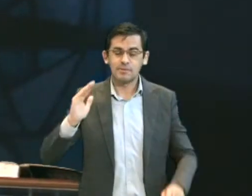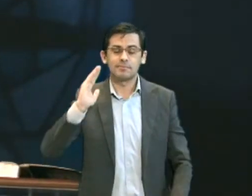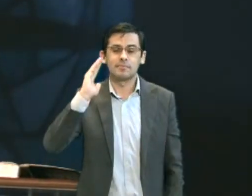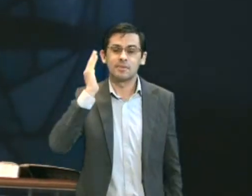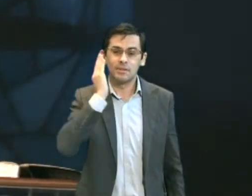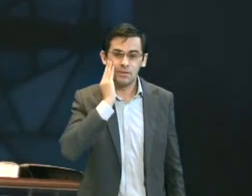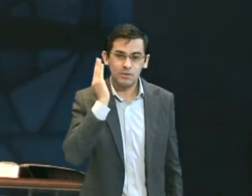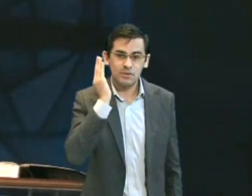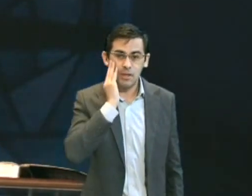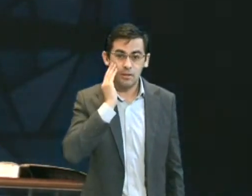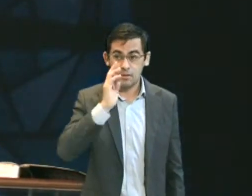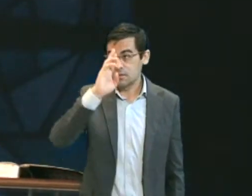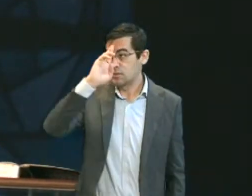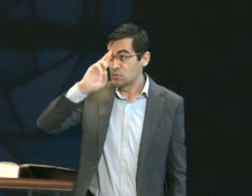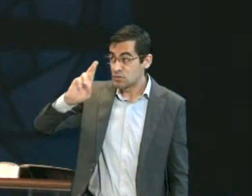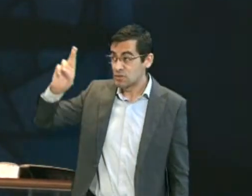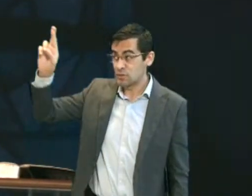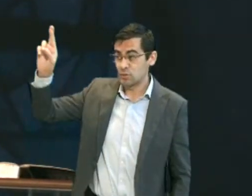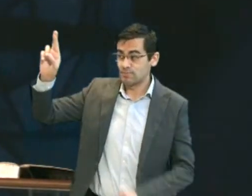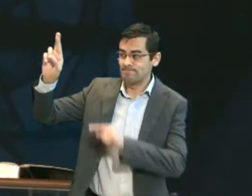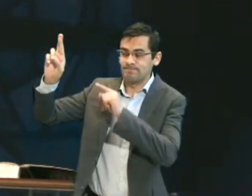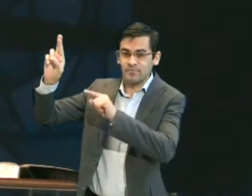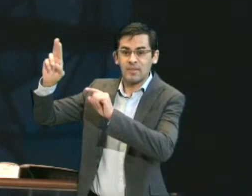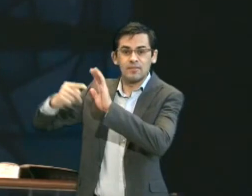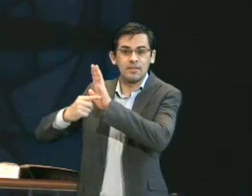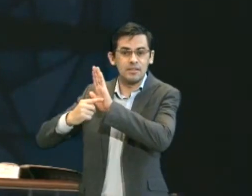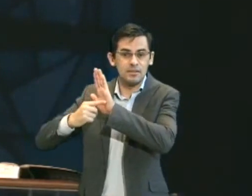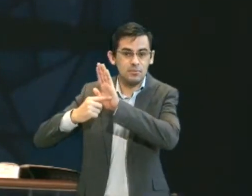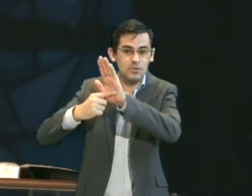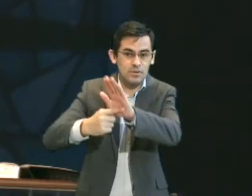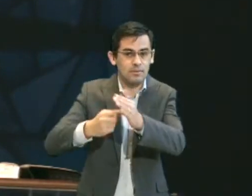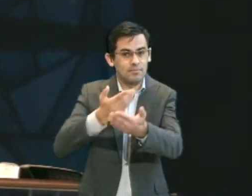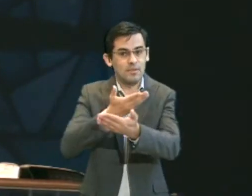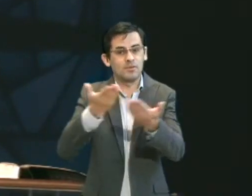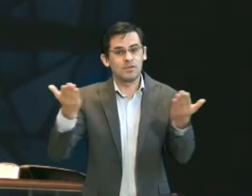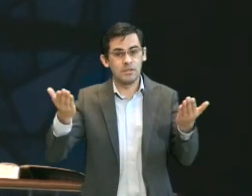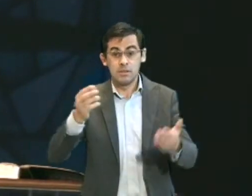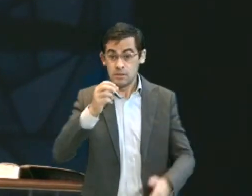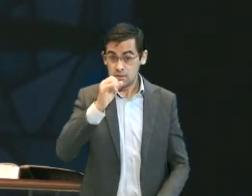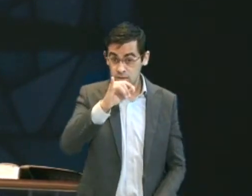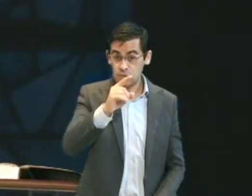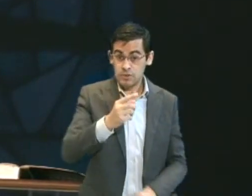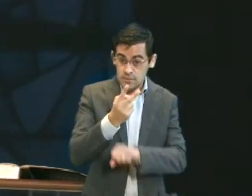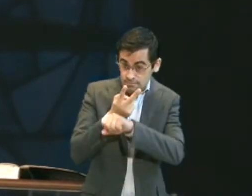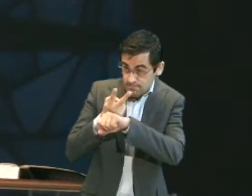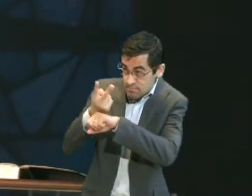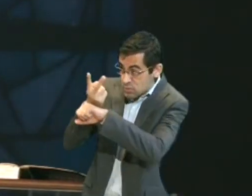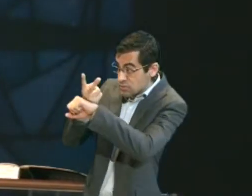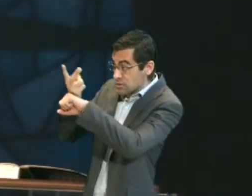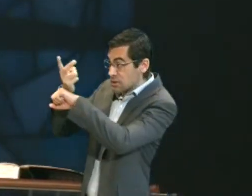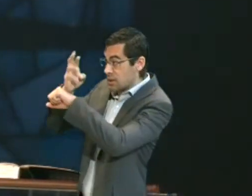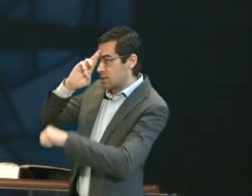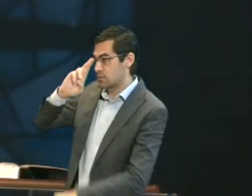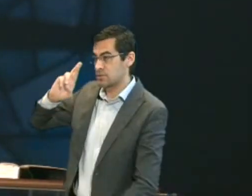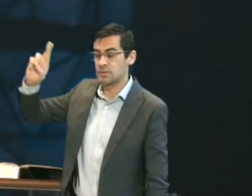sei: o Senhor vai se revelar a você, se você o buscar.